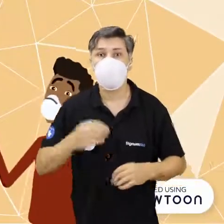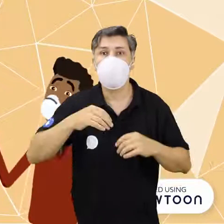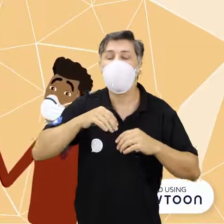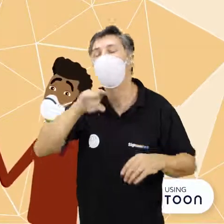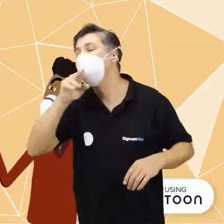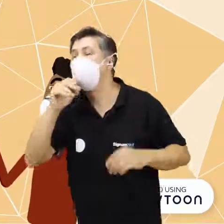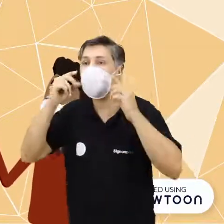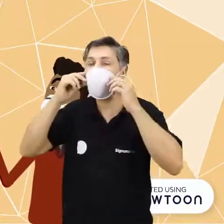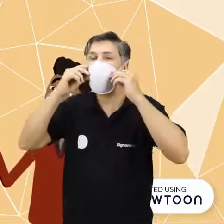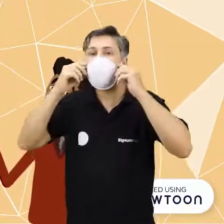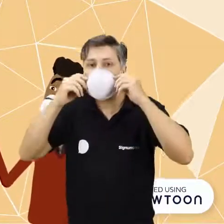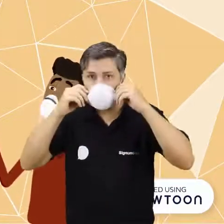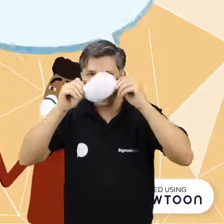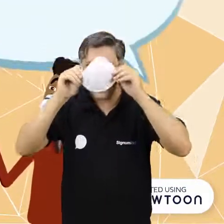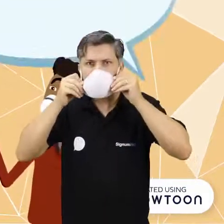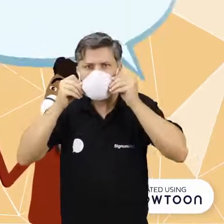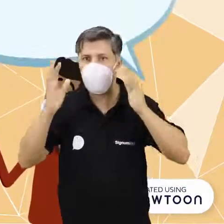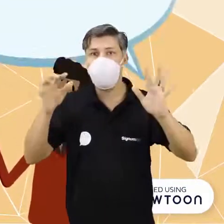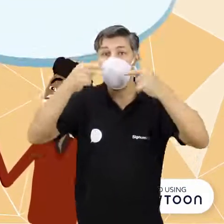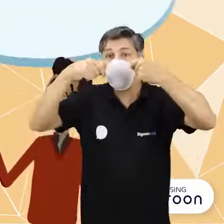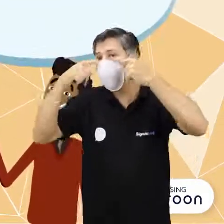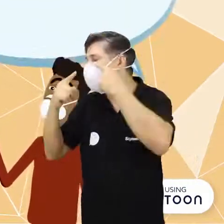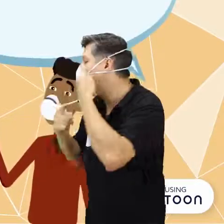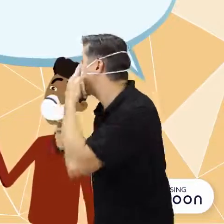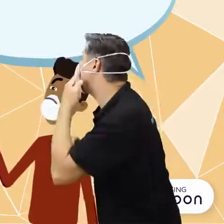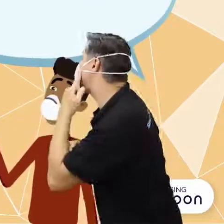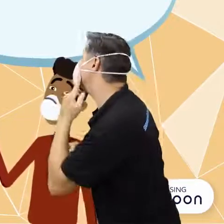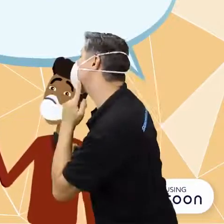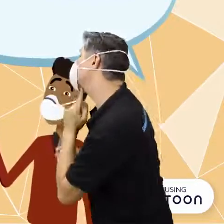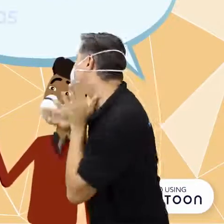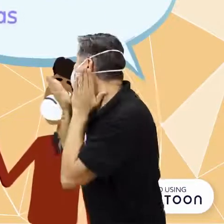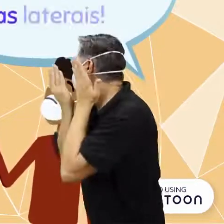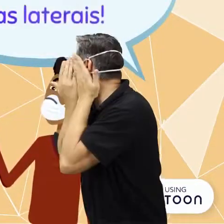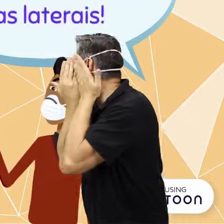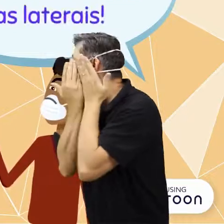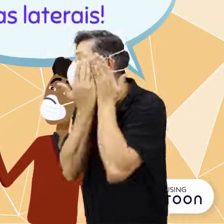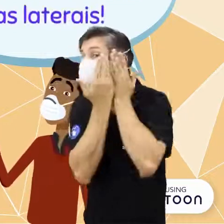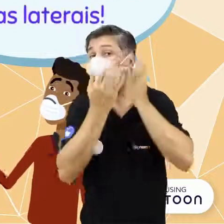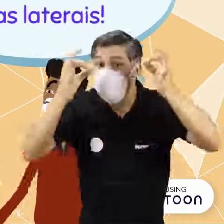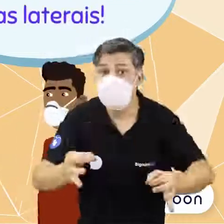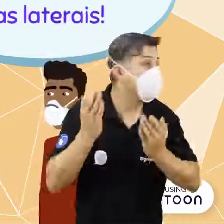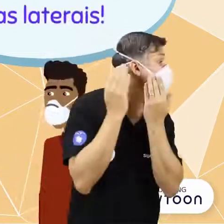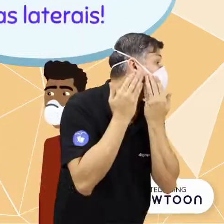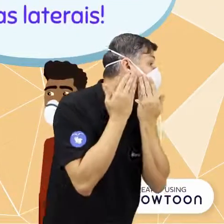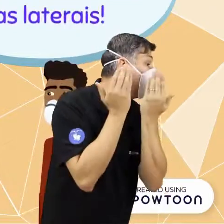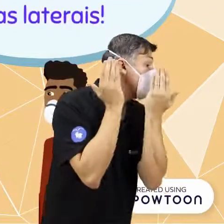Não retire a máscara para falar. A máscara tem que estar bem fechada nas laterais.